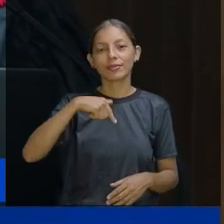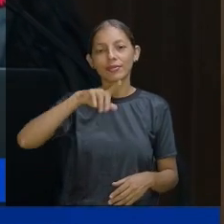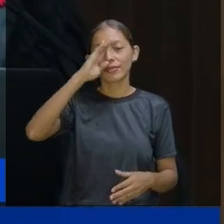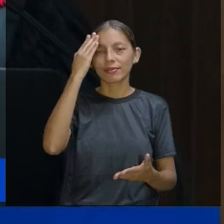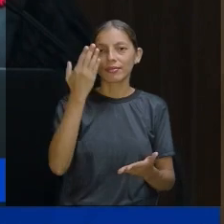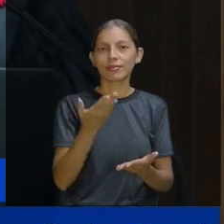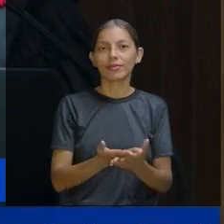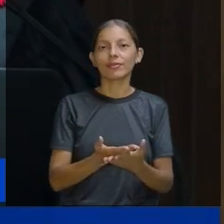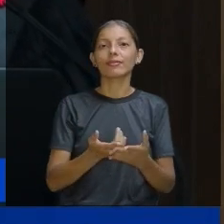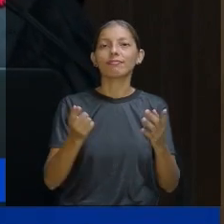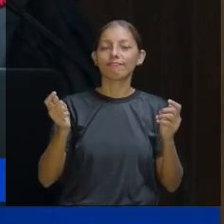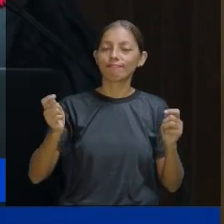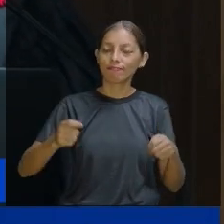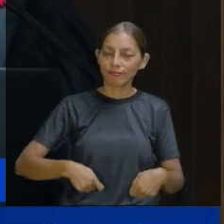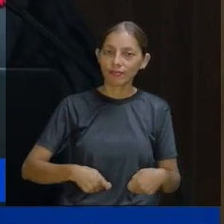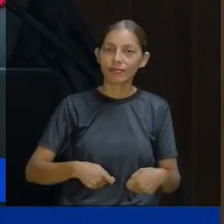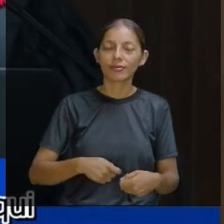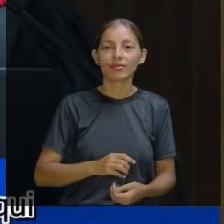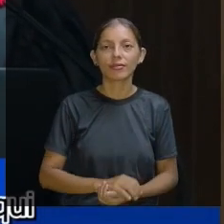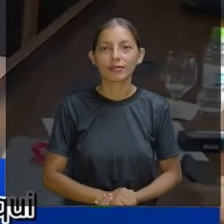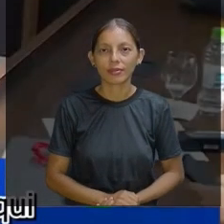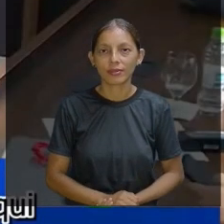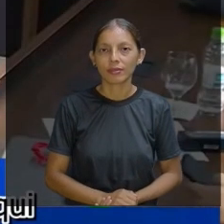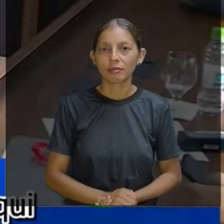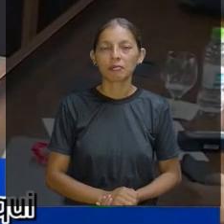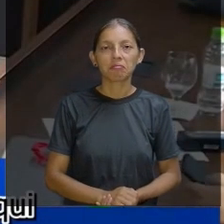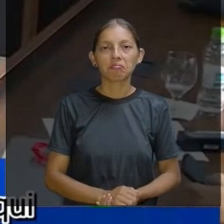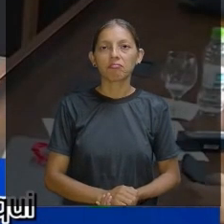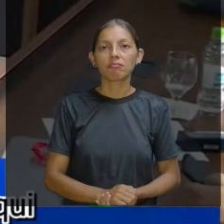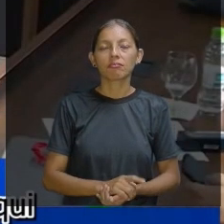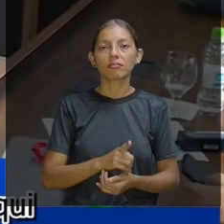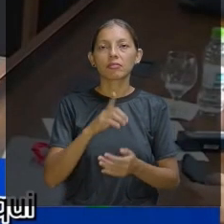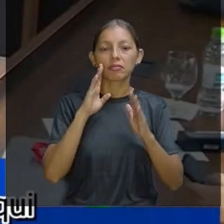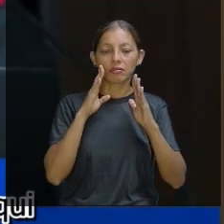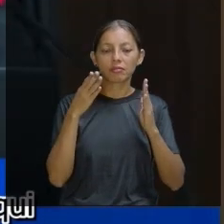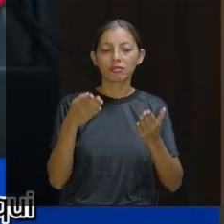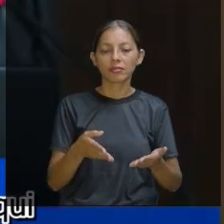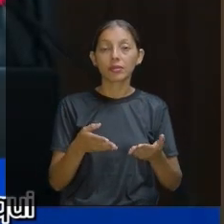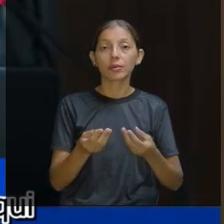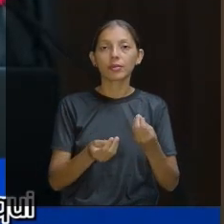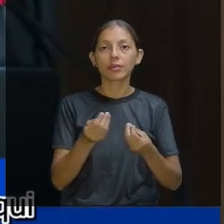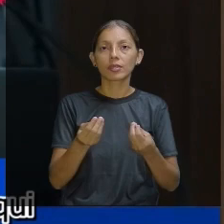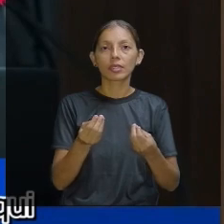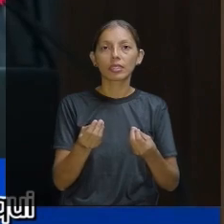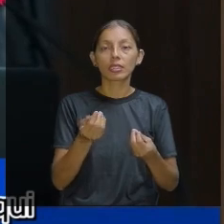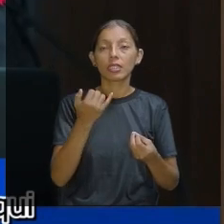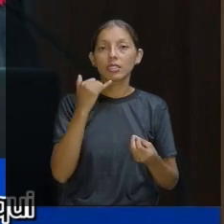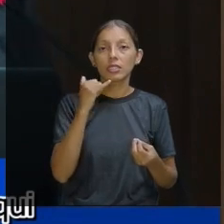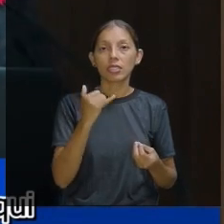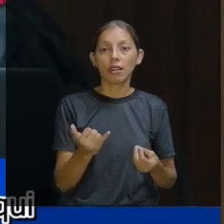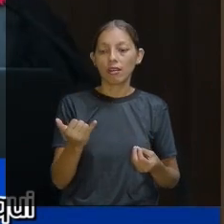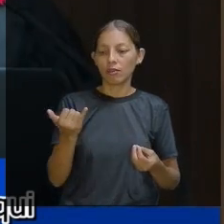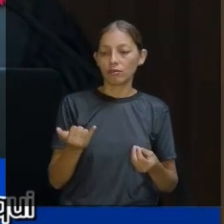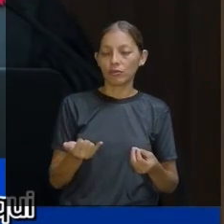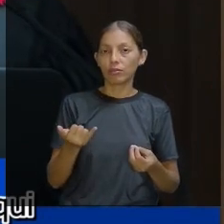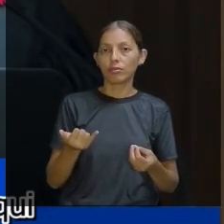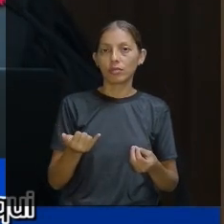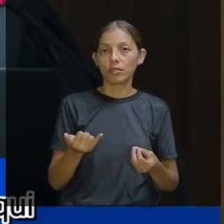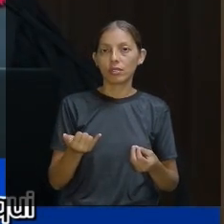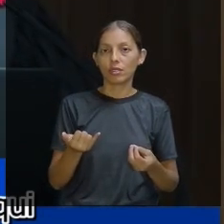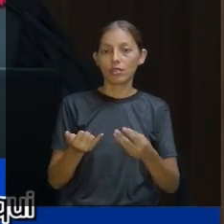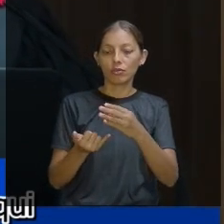são totalmente isentas de qualquer urna. Dá para eu colocar um celular aqui do lado e pelo Bluetooth